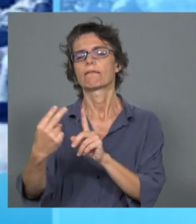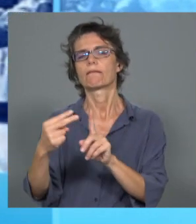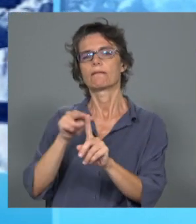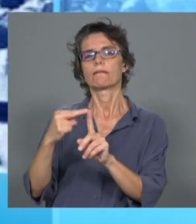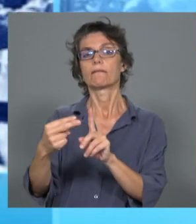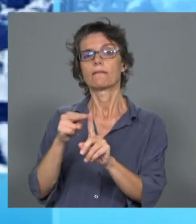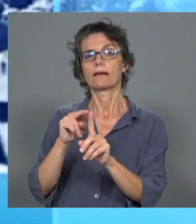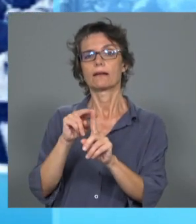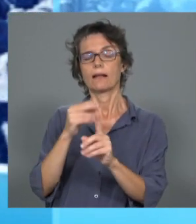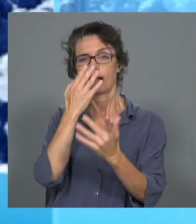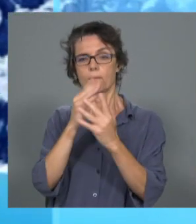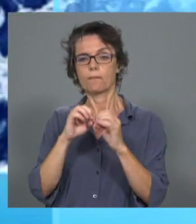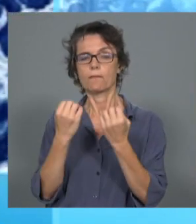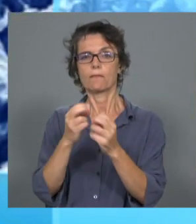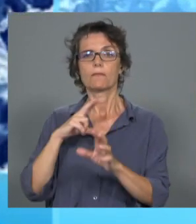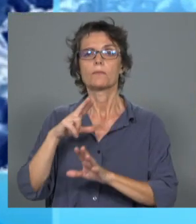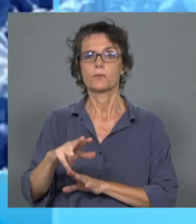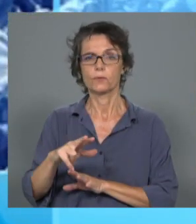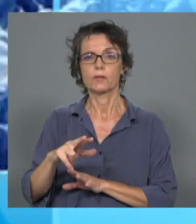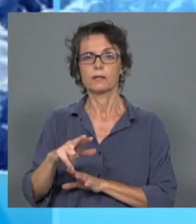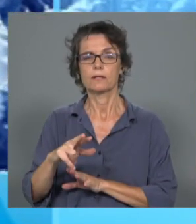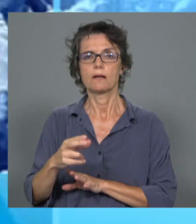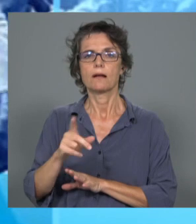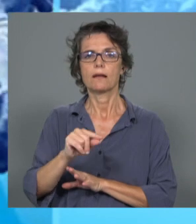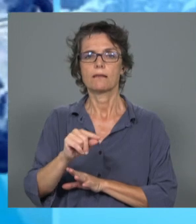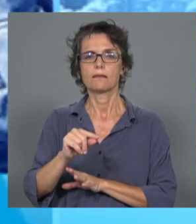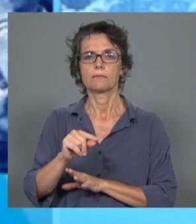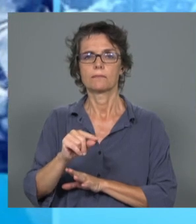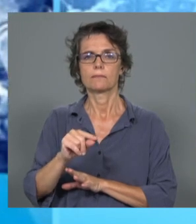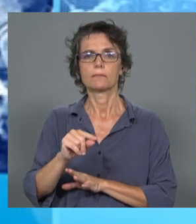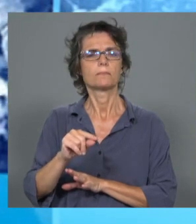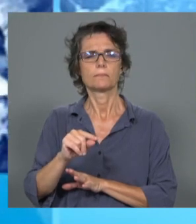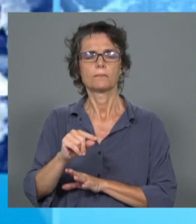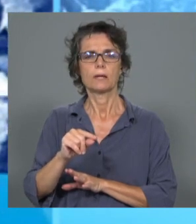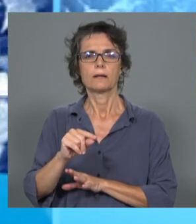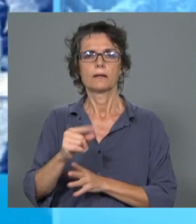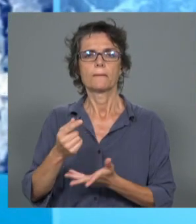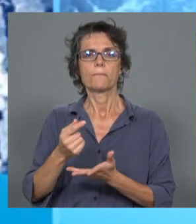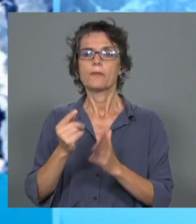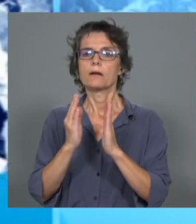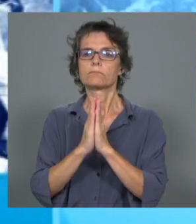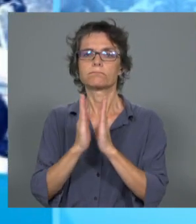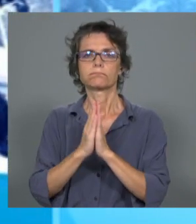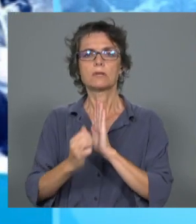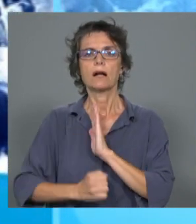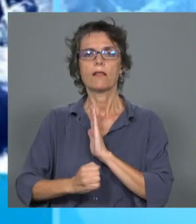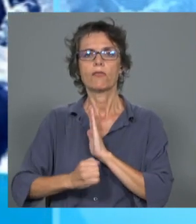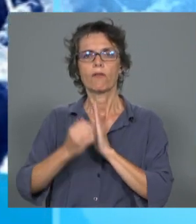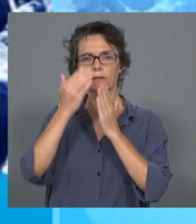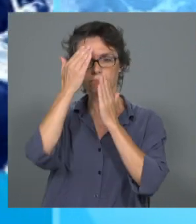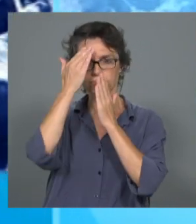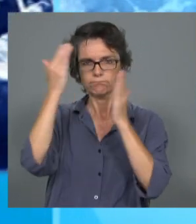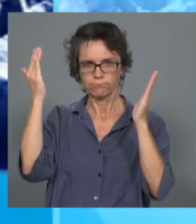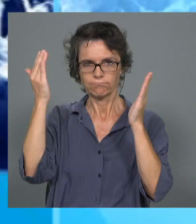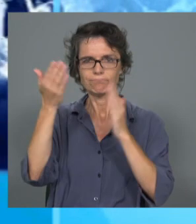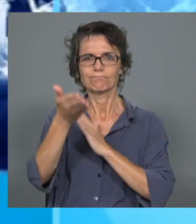da sociedade portuguesa e principalmente da abertura da Igreja Católica, que é a principal